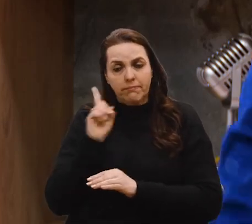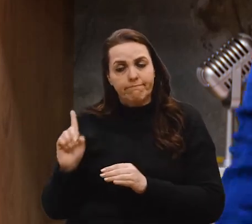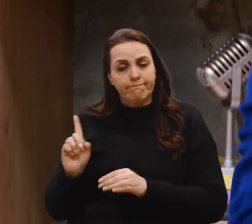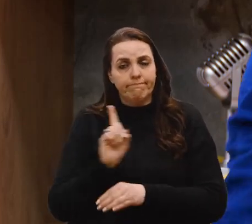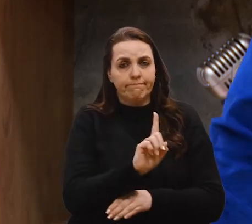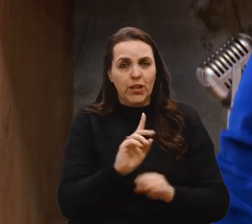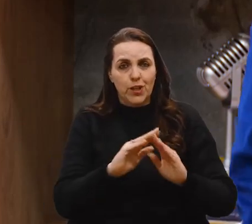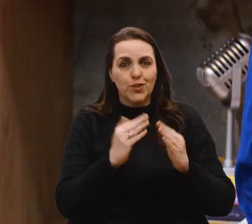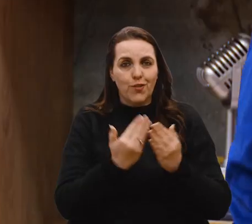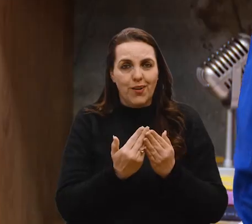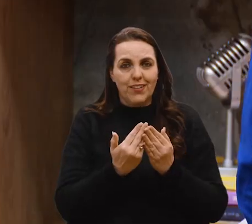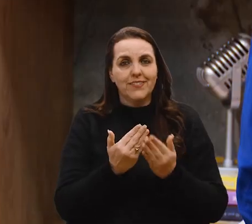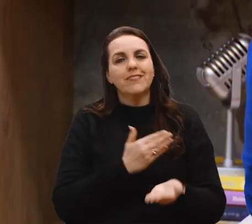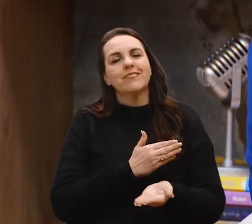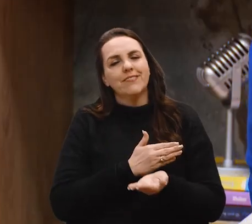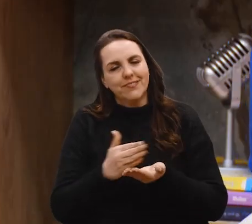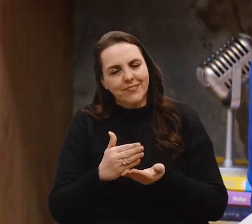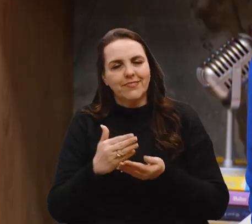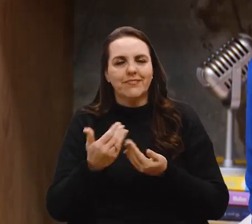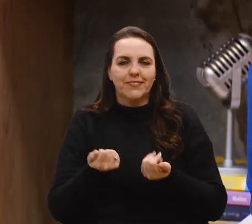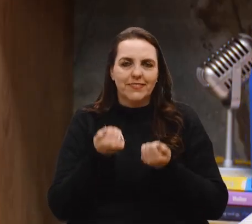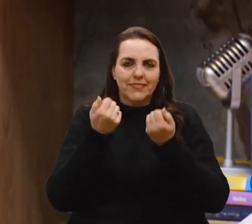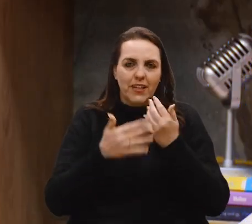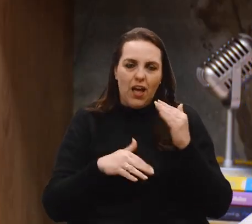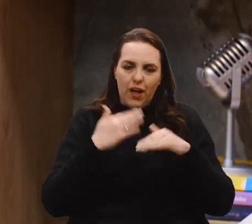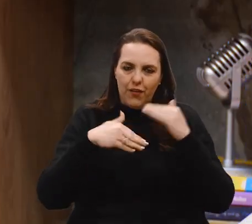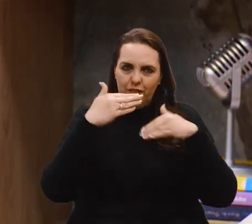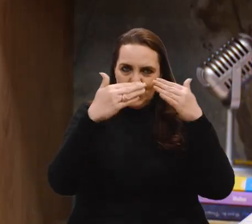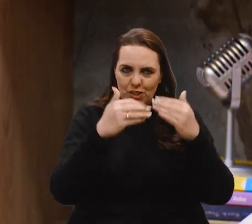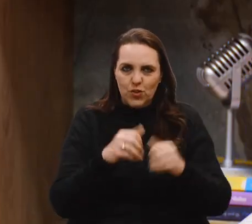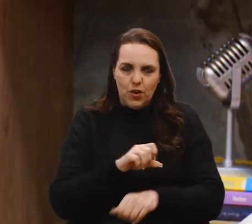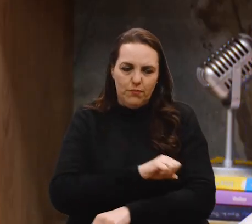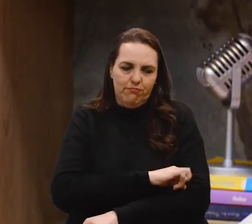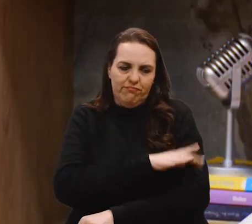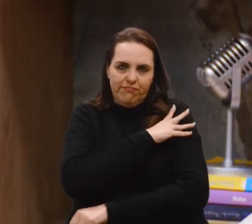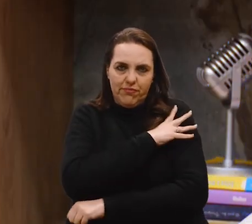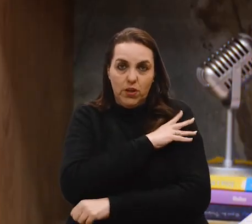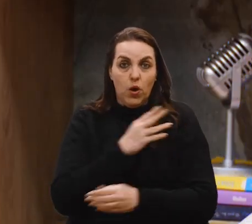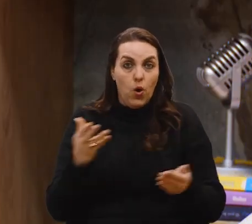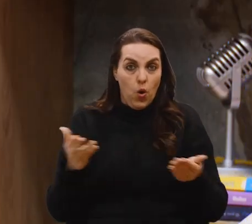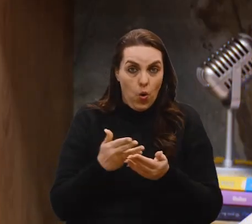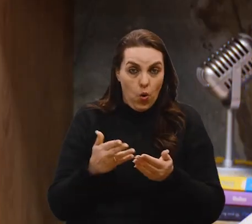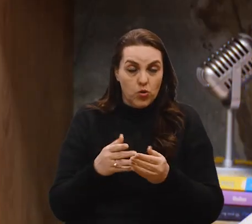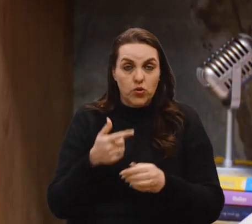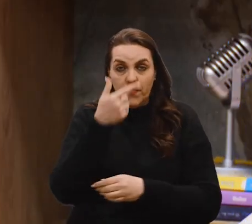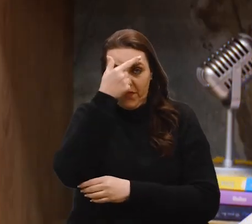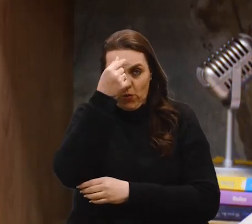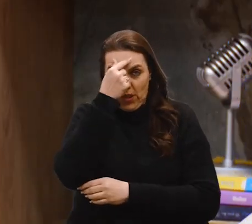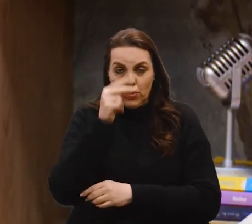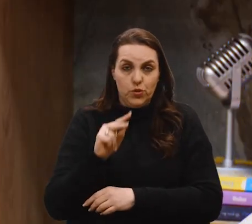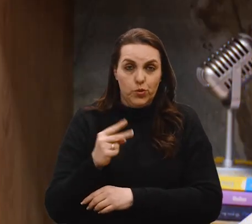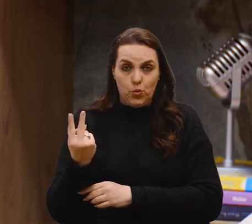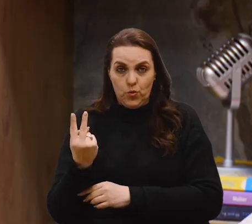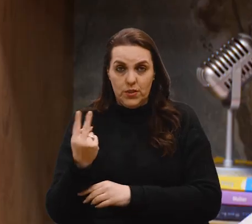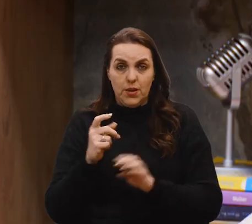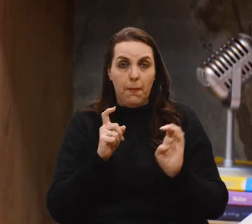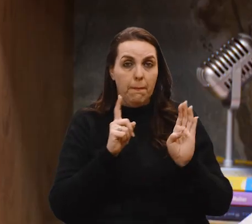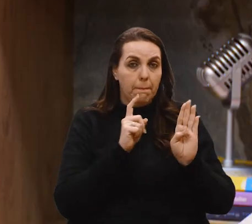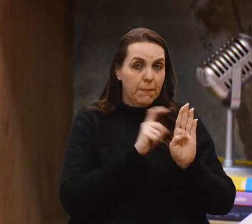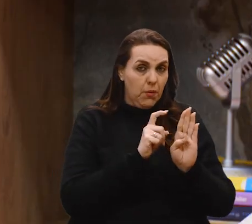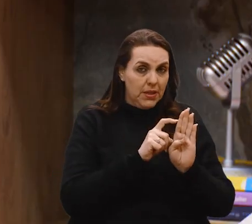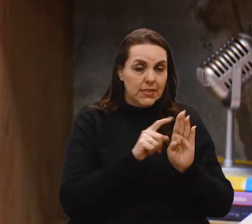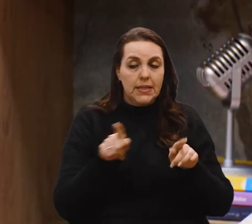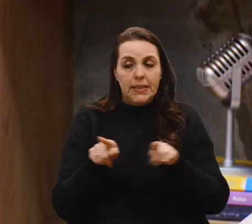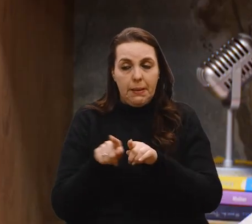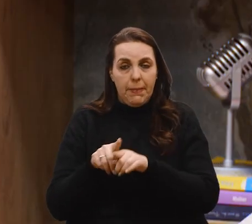aí, por isso que começou toda essa história do avanço. E é por isso que hoje eu estou fazendo 2 faculdades, né, que é a biomedicina e a